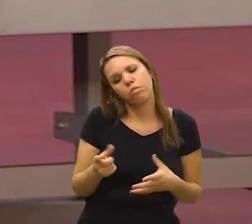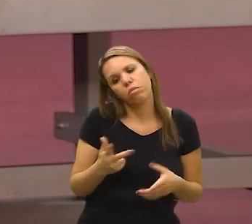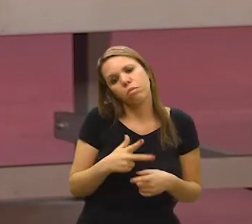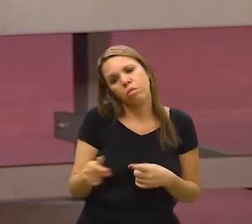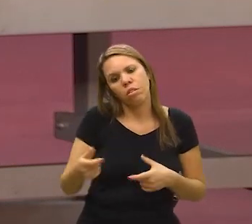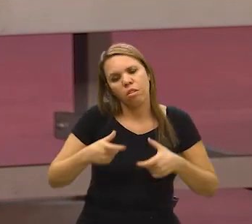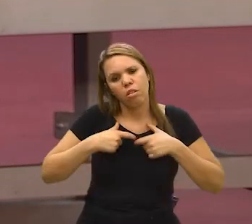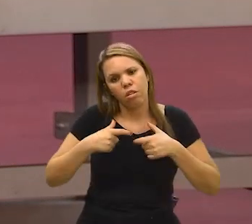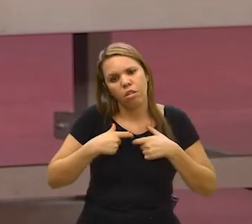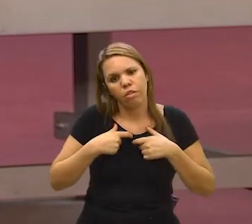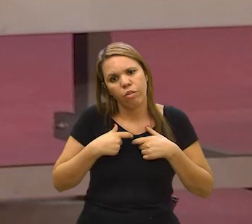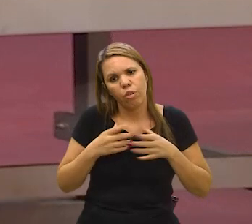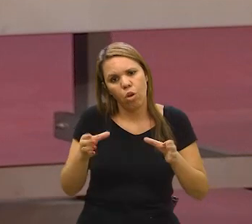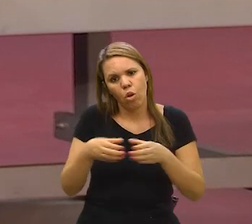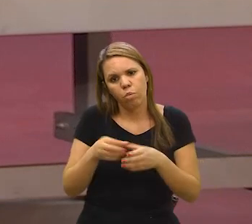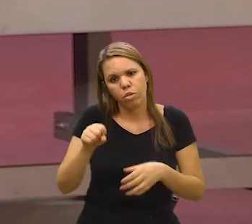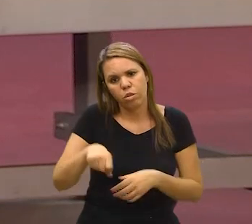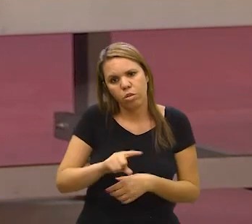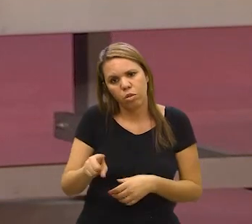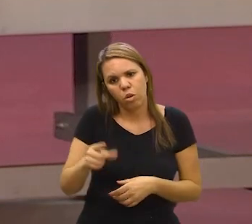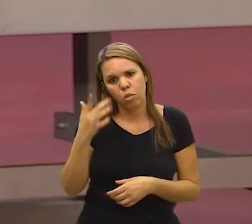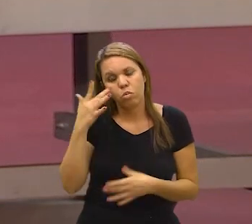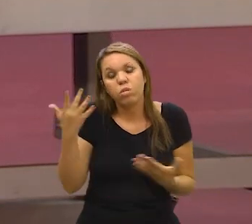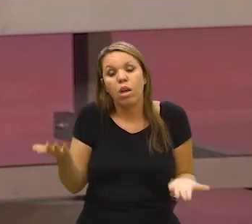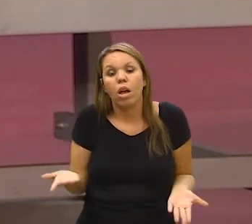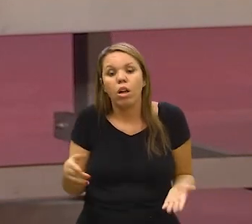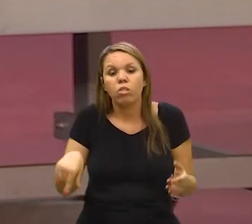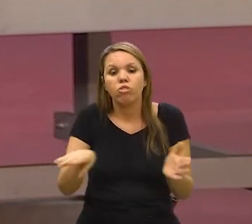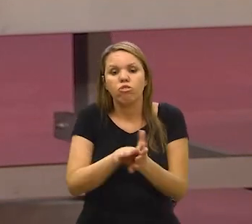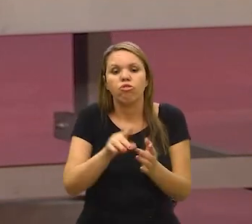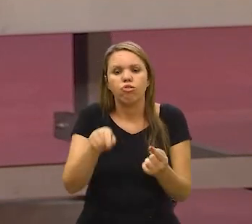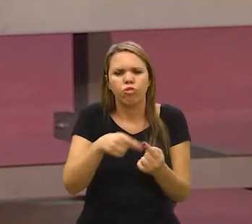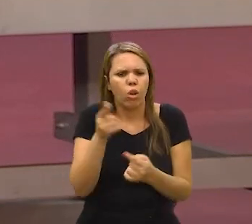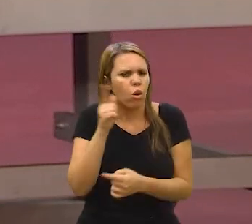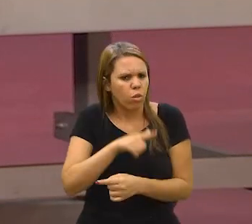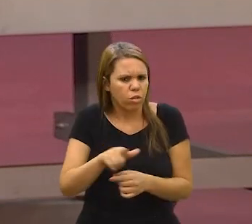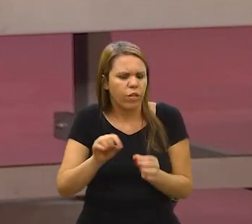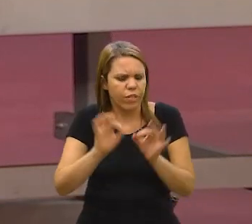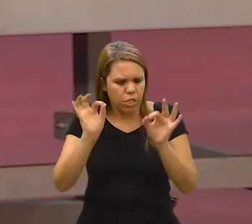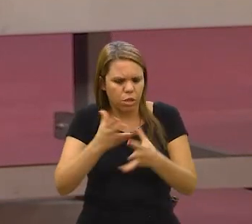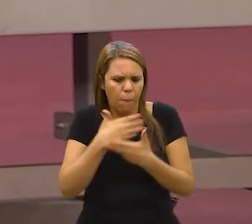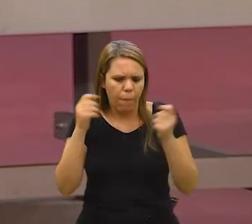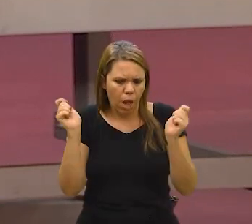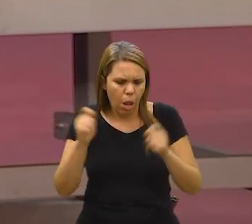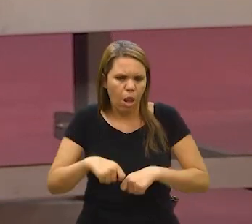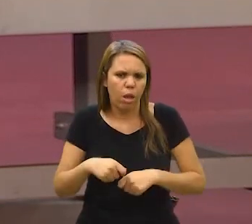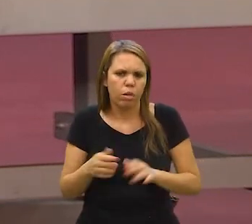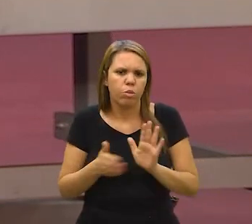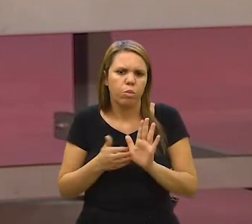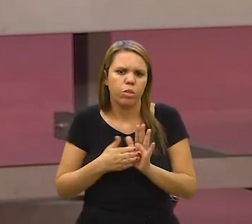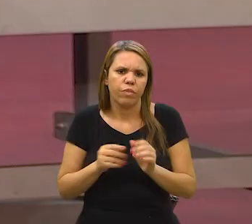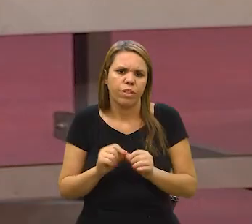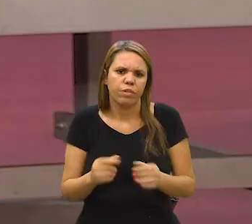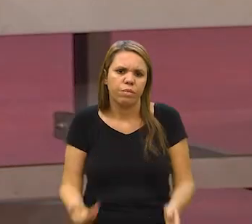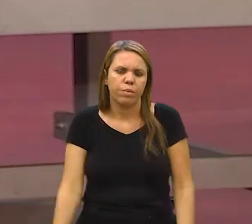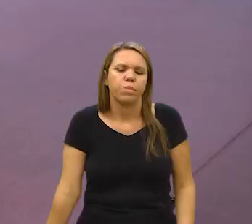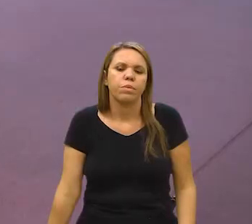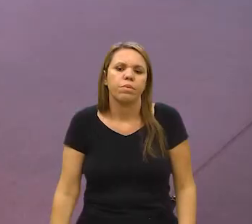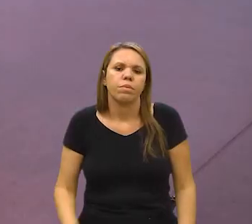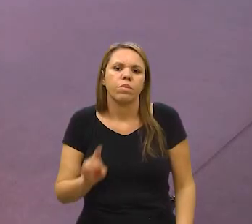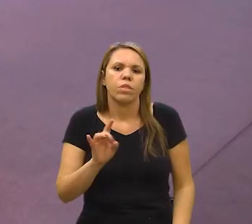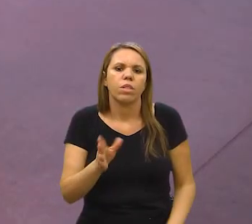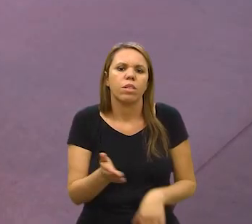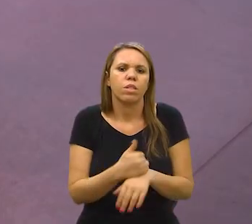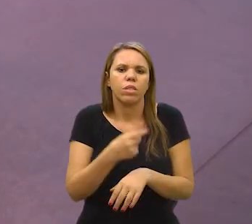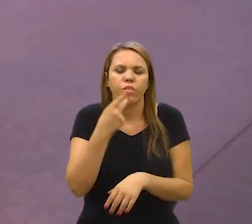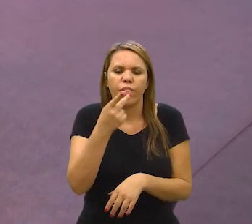vou brigar por uma medalha ou não, se eu vou passar do grupo ou não, são outros 500. Mas eu quero chegar lá e conseguir executar aquilo que eu vou estar proposto a fazer. Só